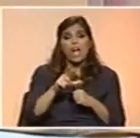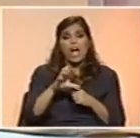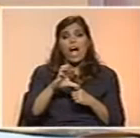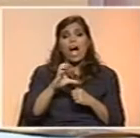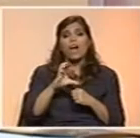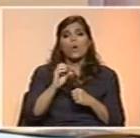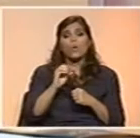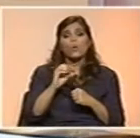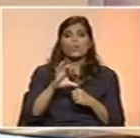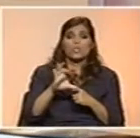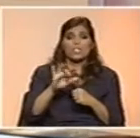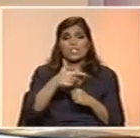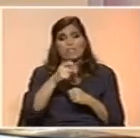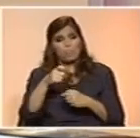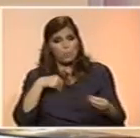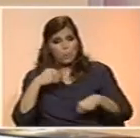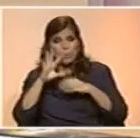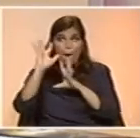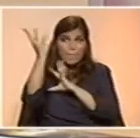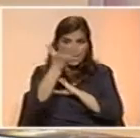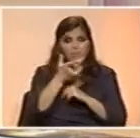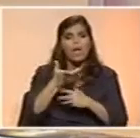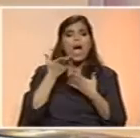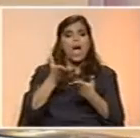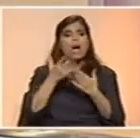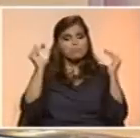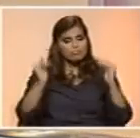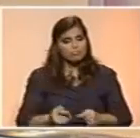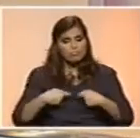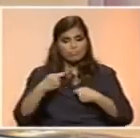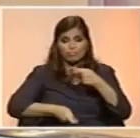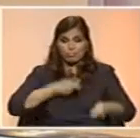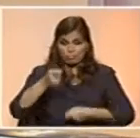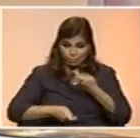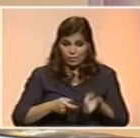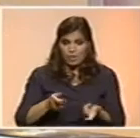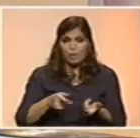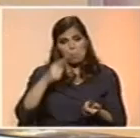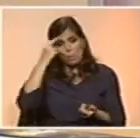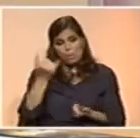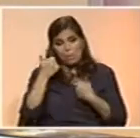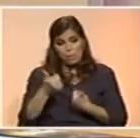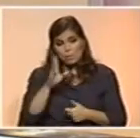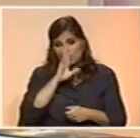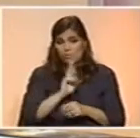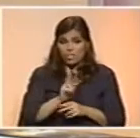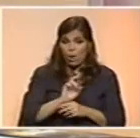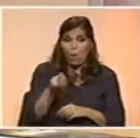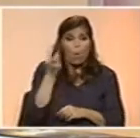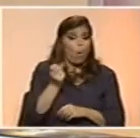preocupações ambientais e ainda ajudam a reduzir os gastos nas compras. Uma boa ideia, quer sejamos vegetarianos, quer